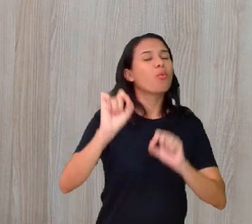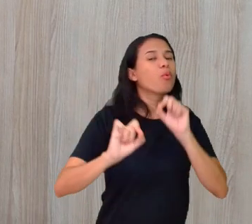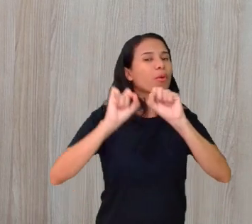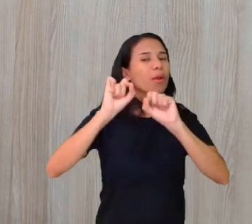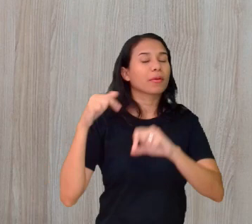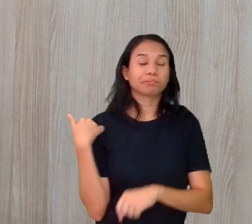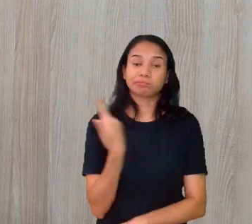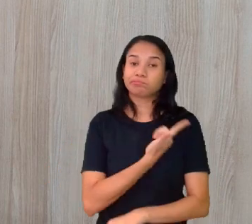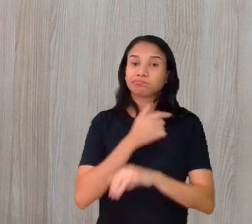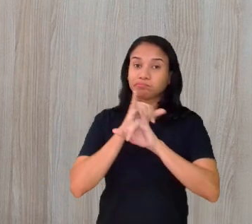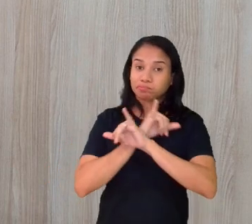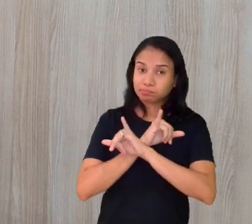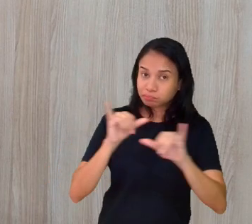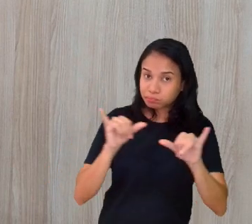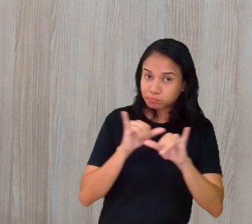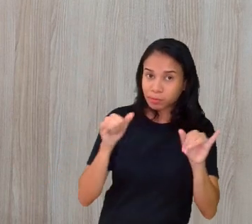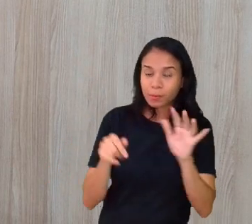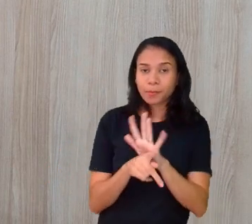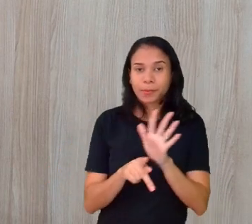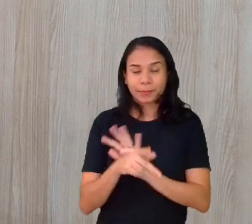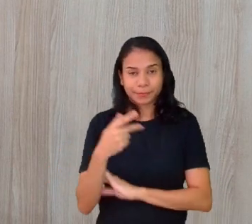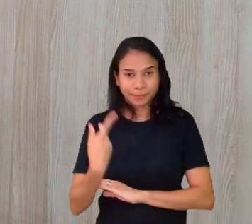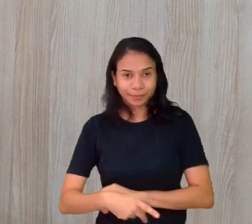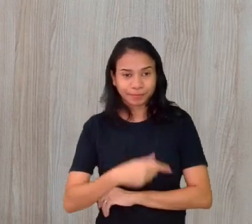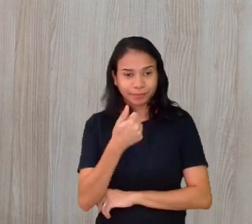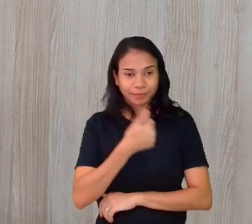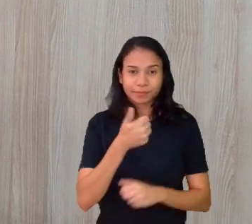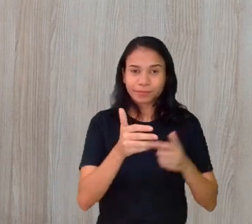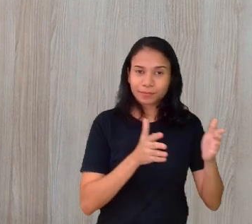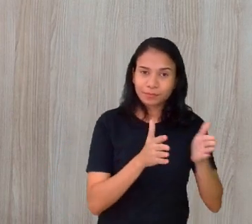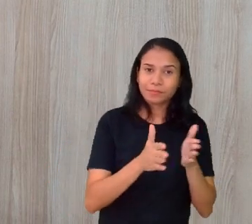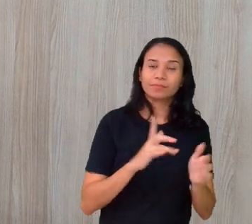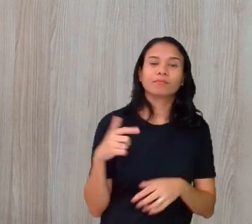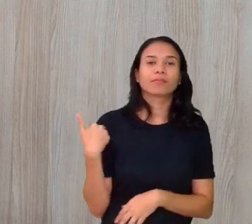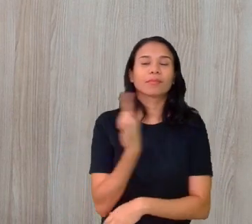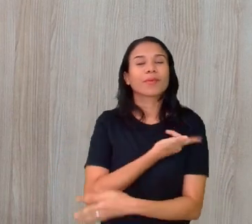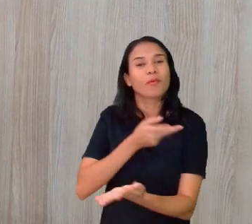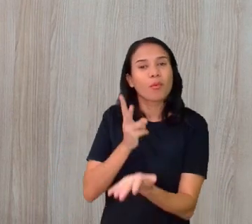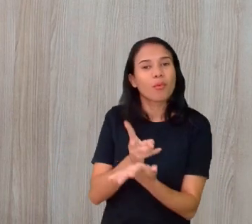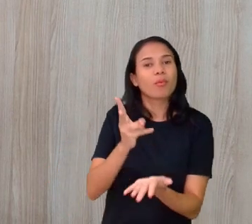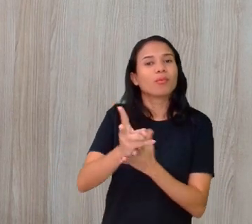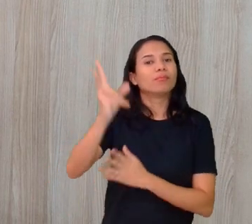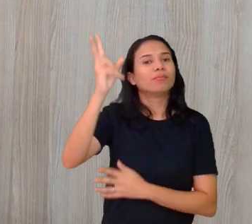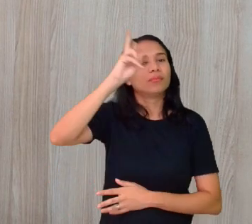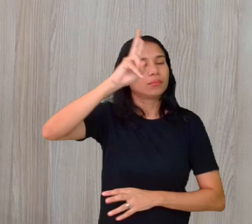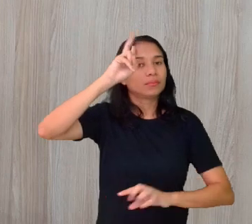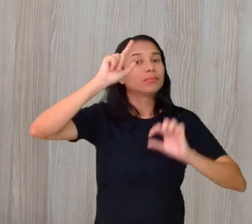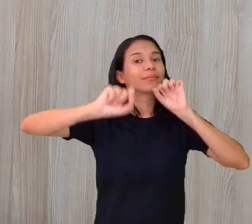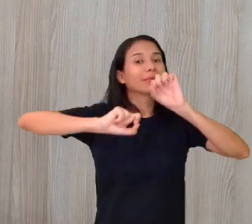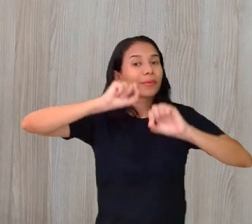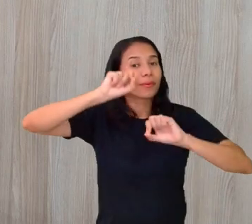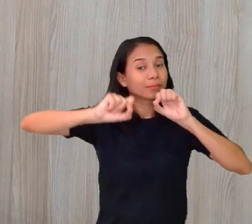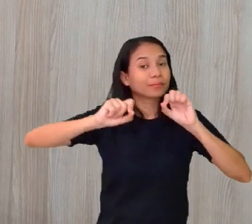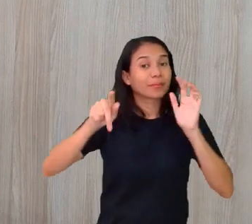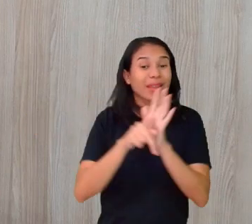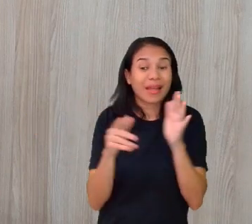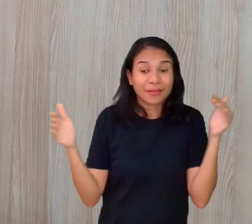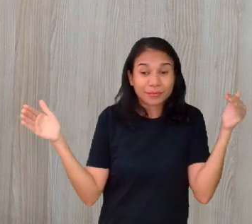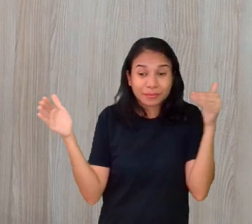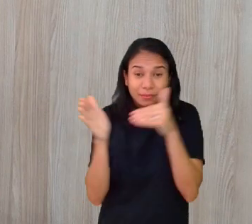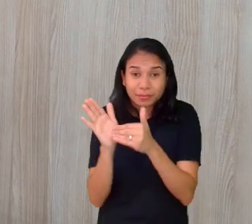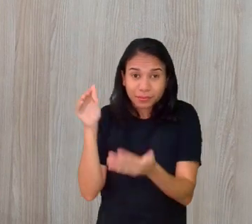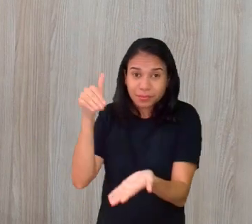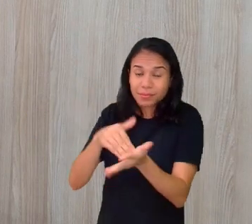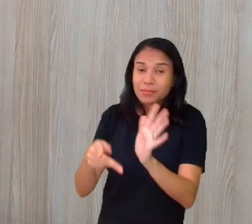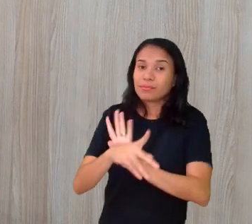tem que avisar e nesse primeiro momento e a gente vai continuar lembrando até o último dia de